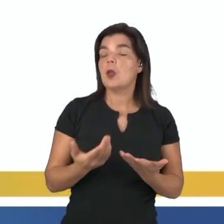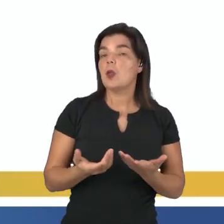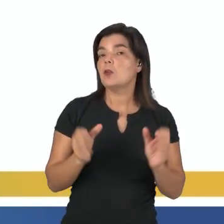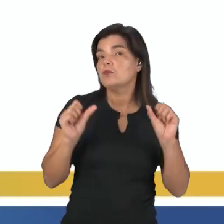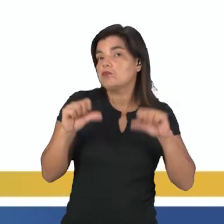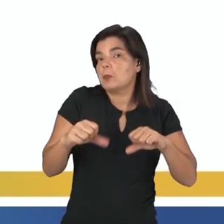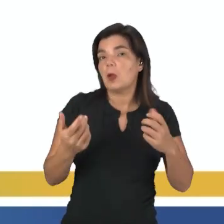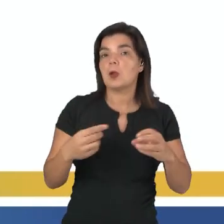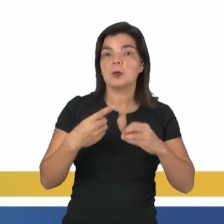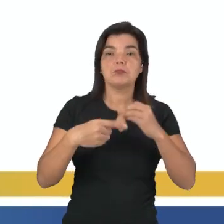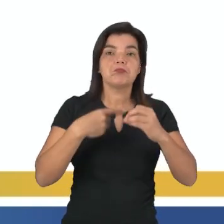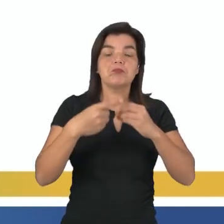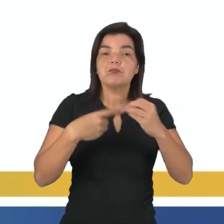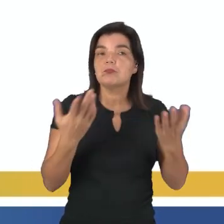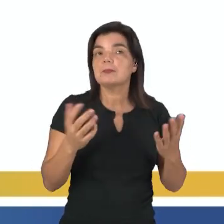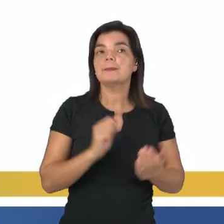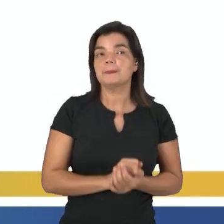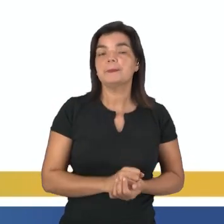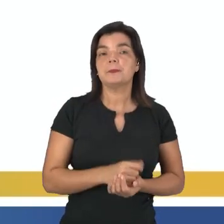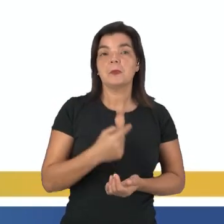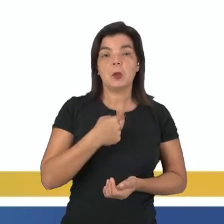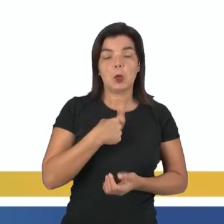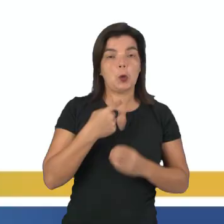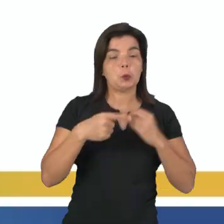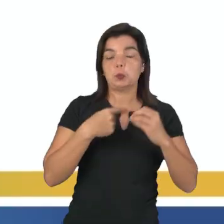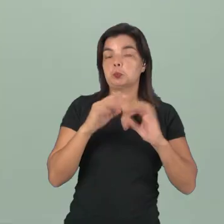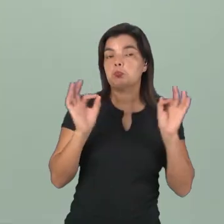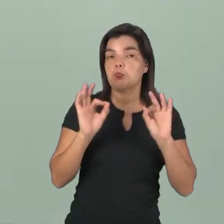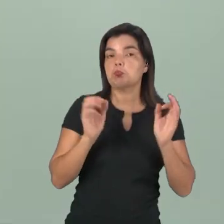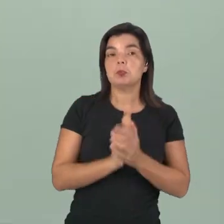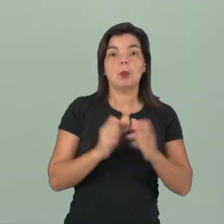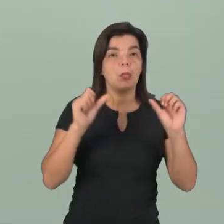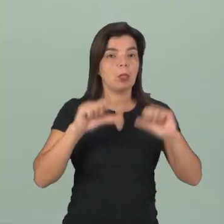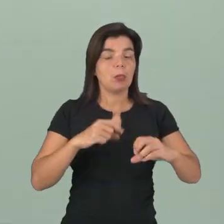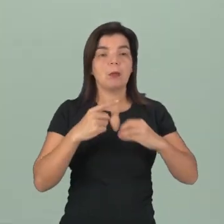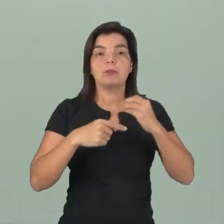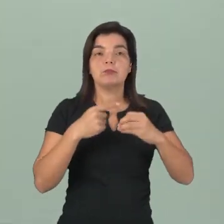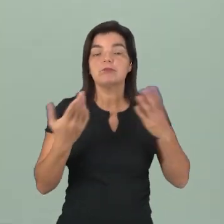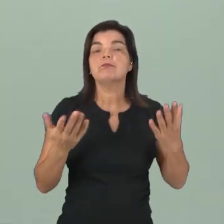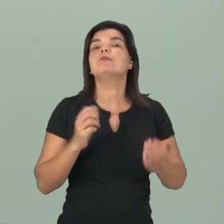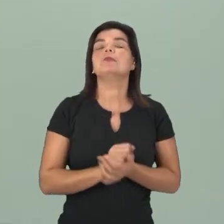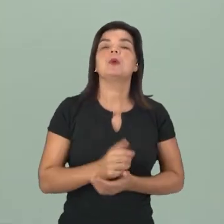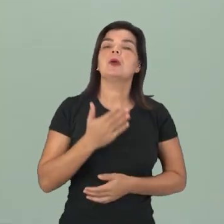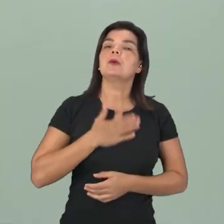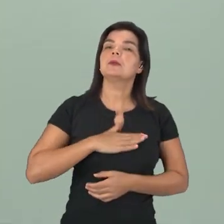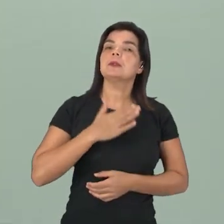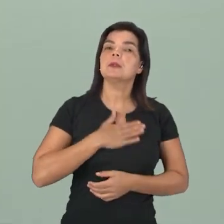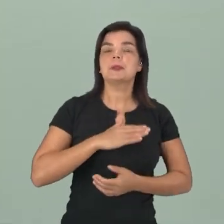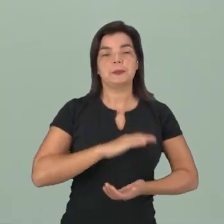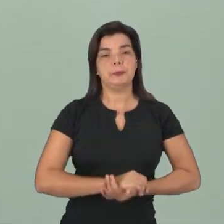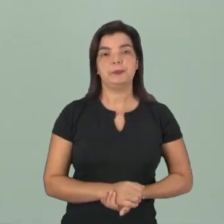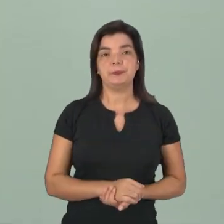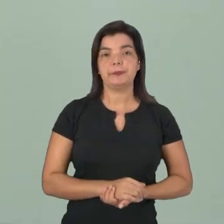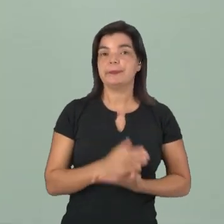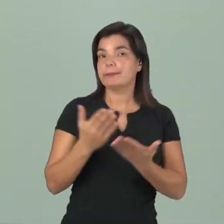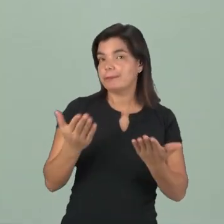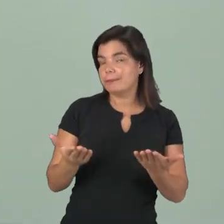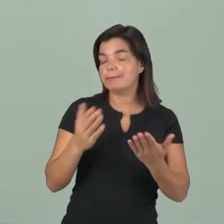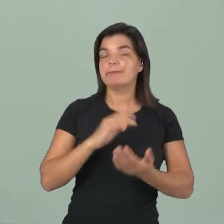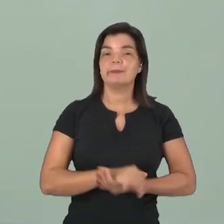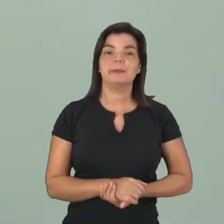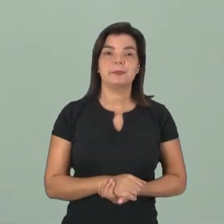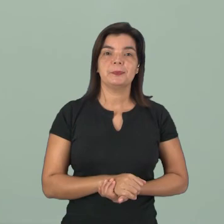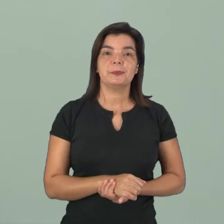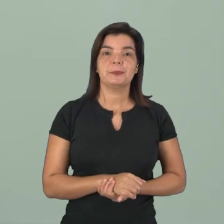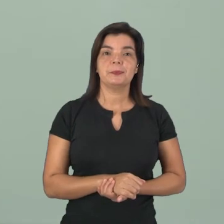sua loucura. A diferença entre o doido e eu é que eu não sou doido. Então ele nega sua loucura, né? Bem tranquilo isso aí. Então é isso aí,